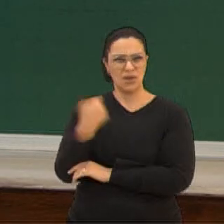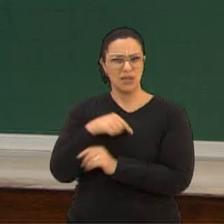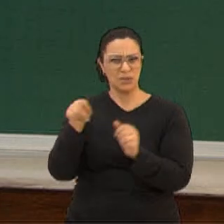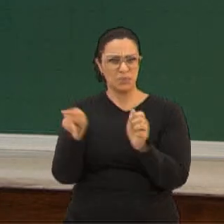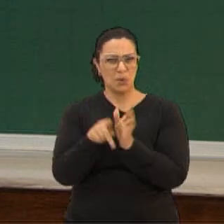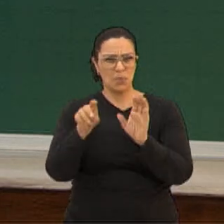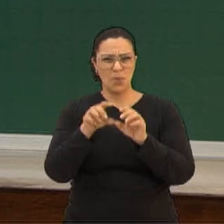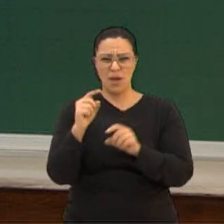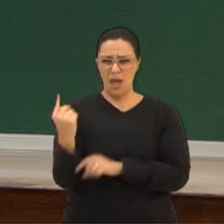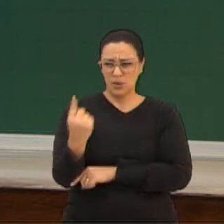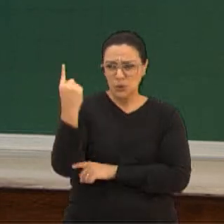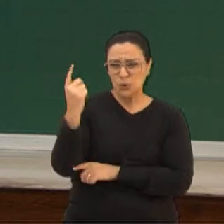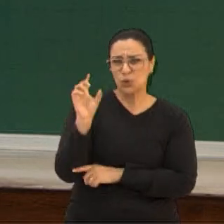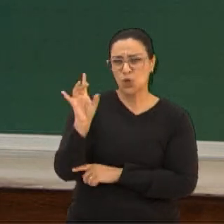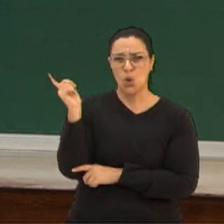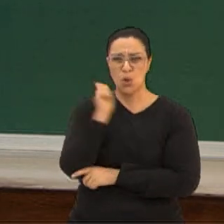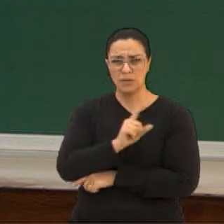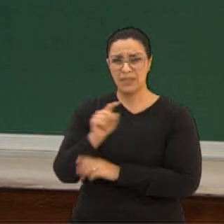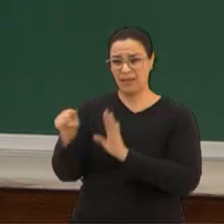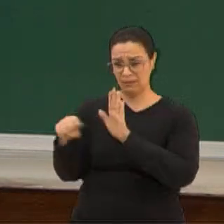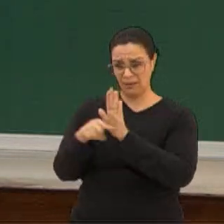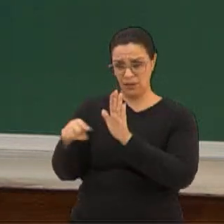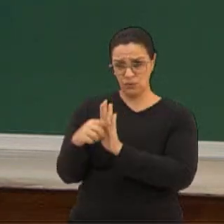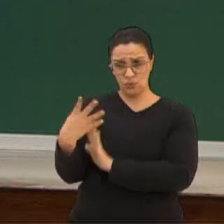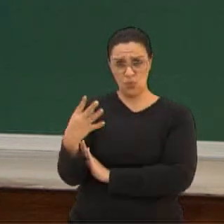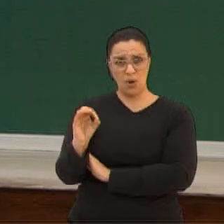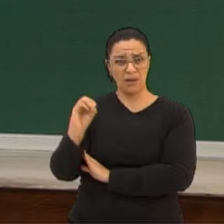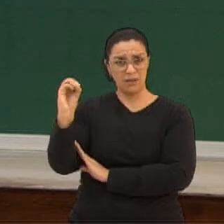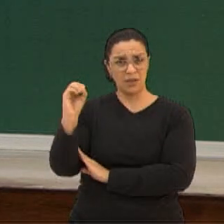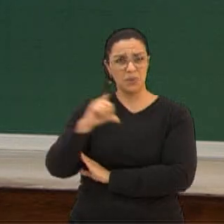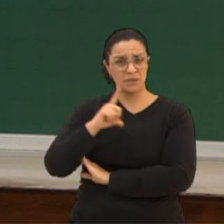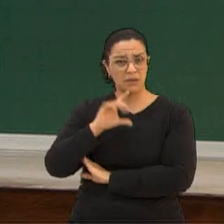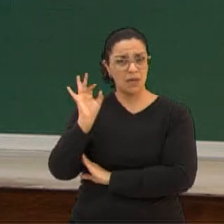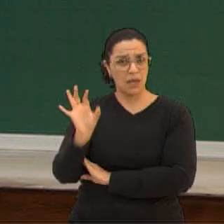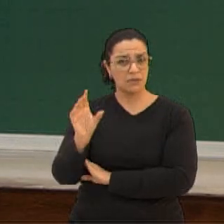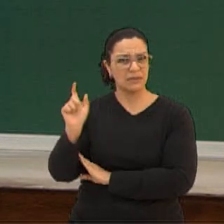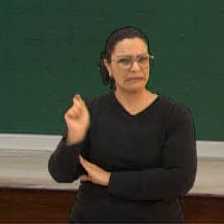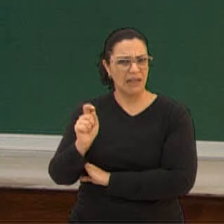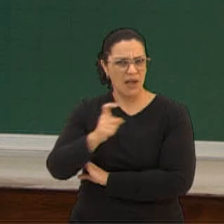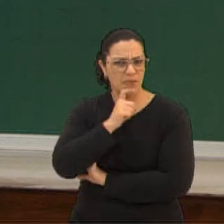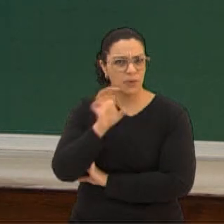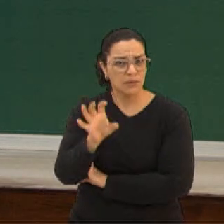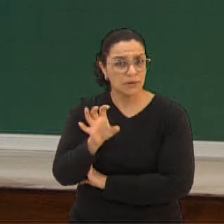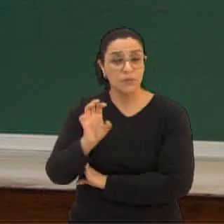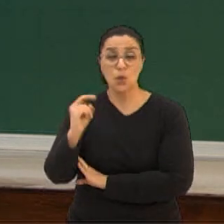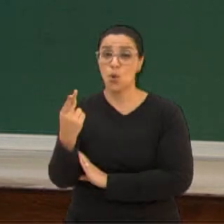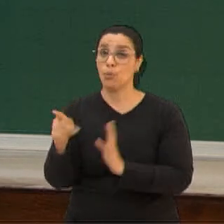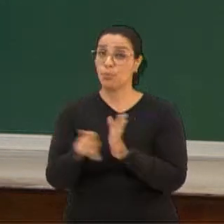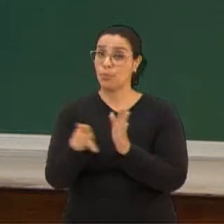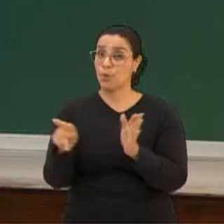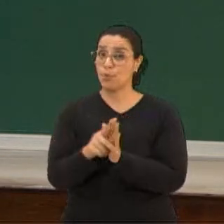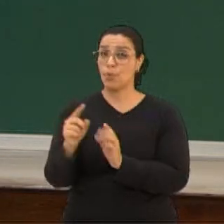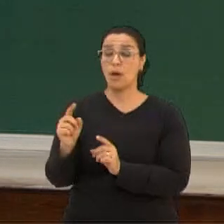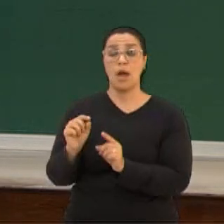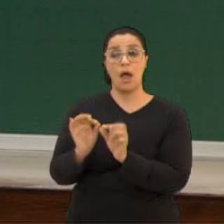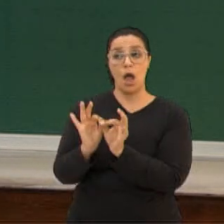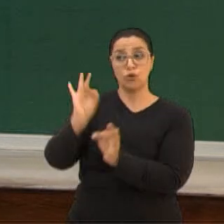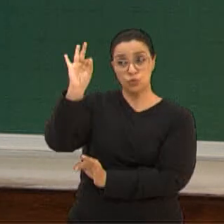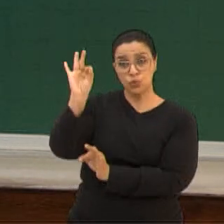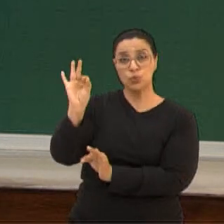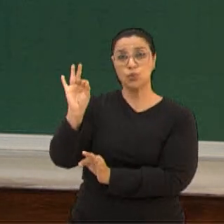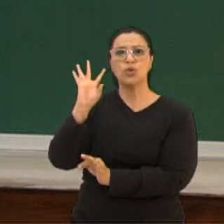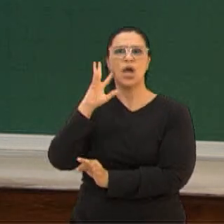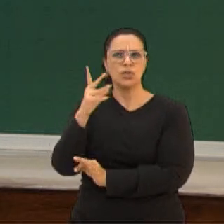que somente a altitude é o fator que faz com que essas áreas sejam tão frias? Ou será que a altitude é o